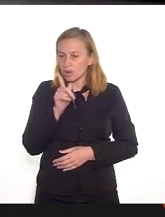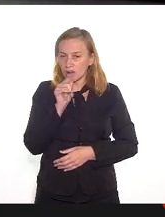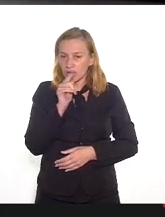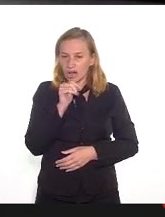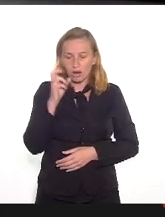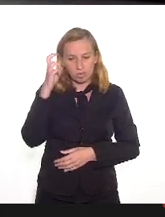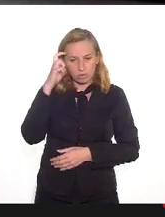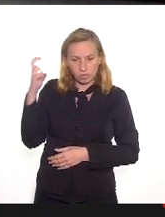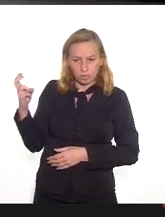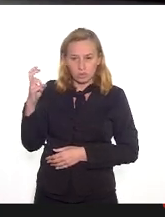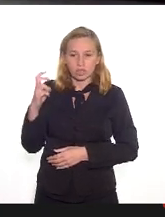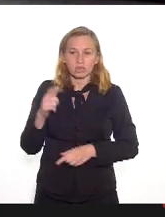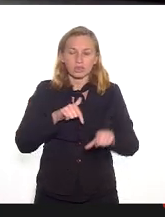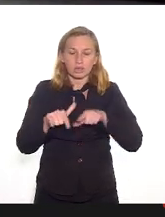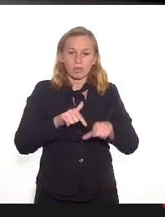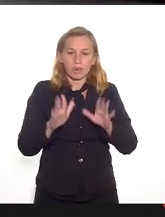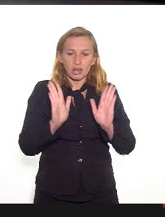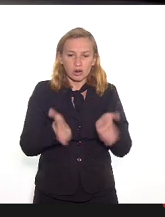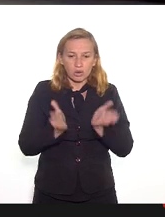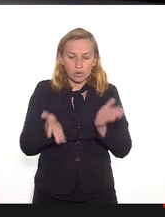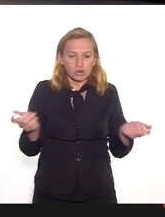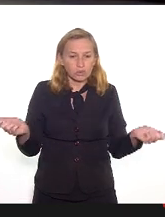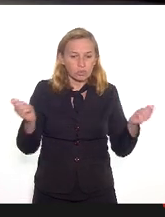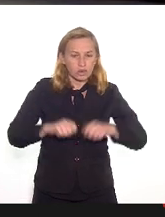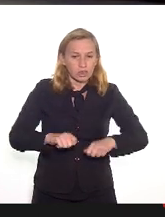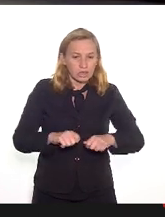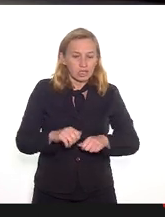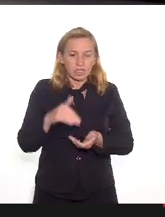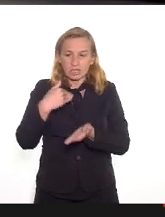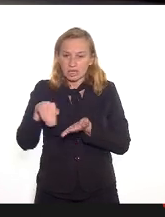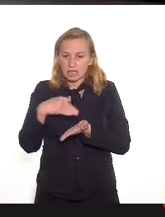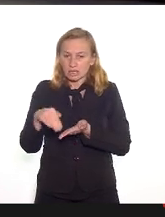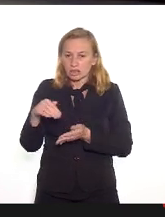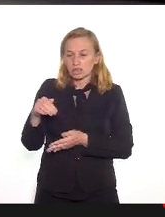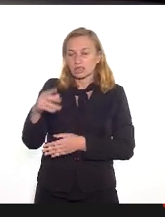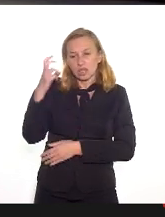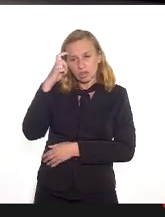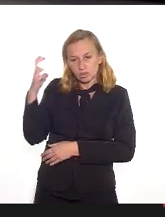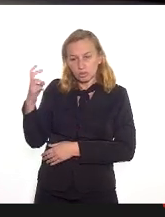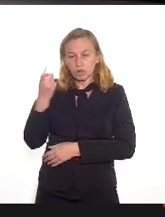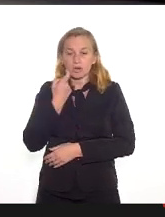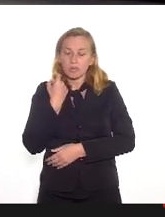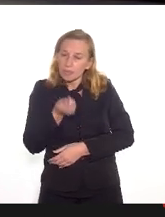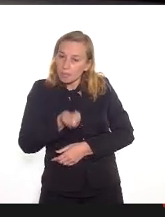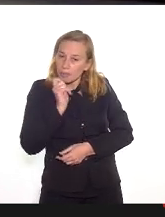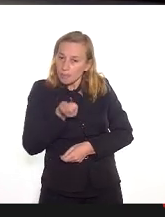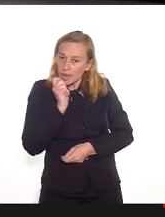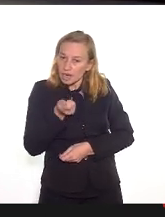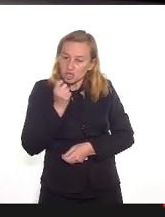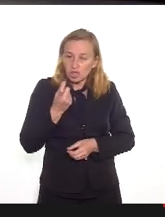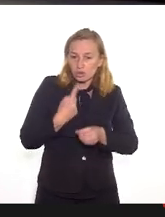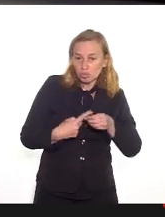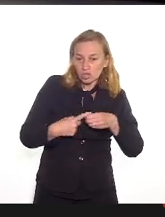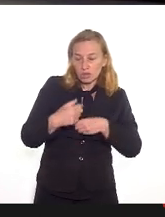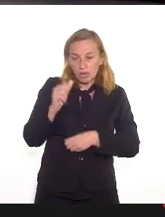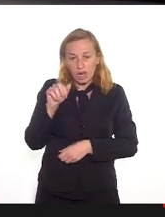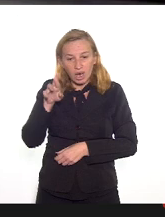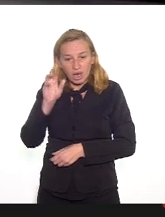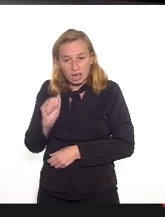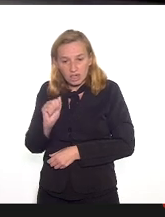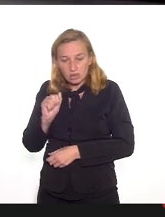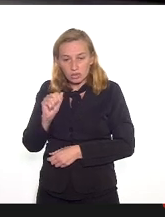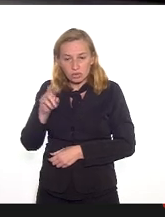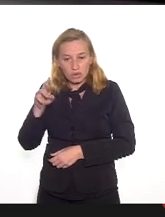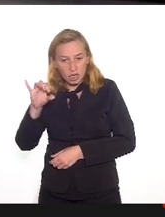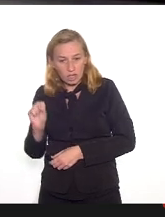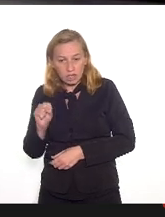com isso, trabalhamos hoje em grande proximidade com a Secretaria de Agricultura, Pesca e Aquicultura do município de Angra dos Reis, e estamos instalando